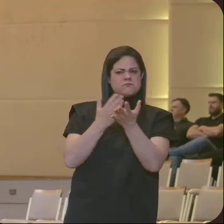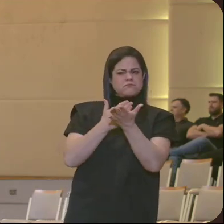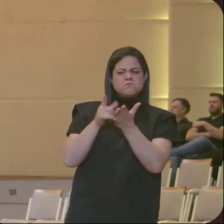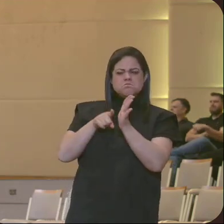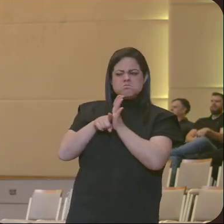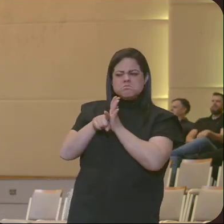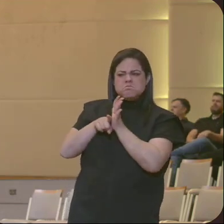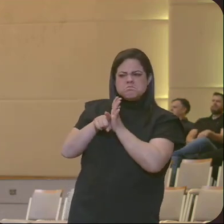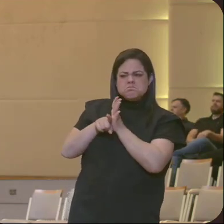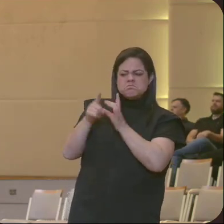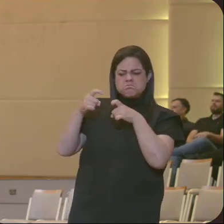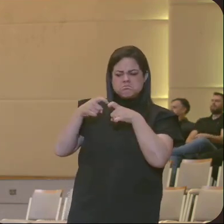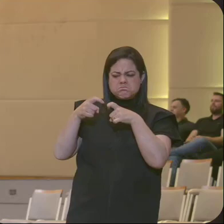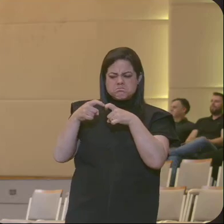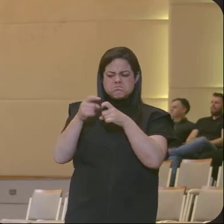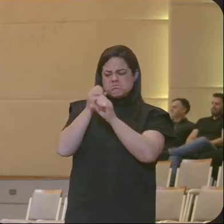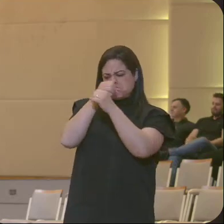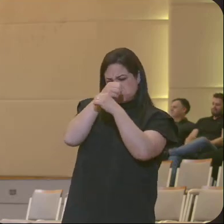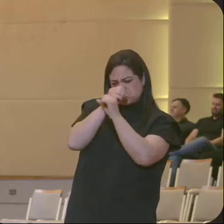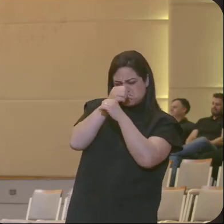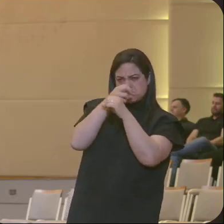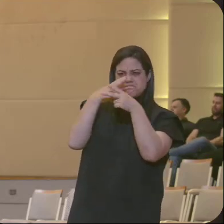investigar, e